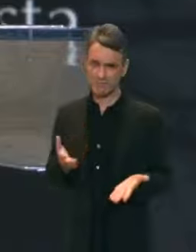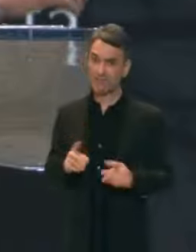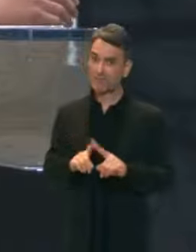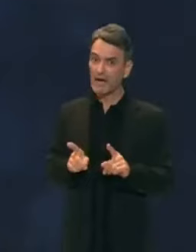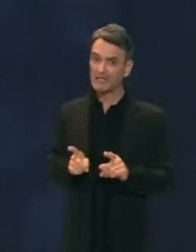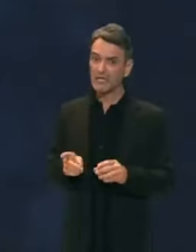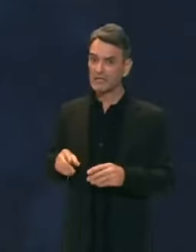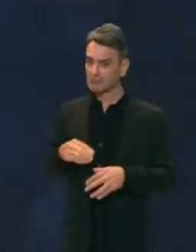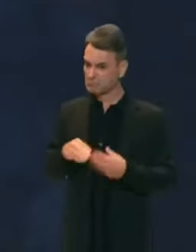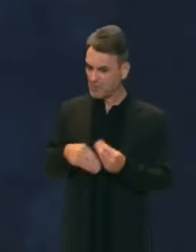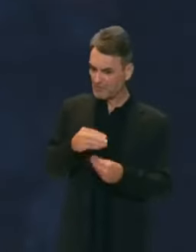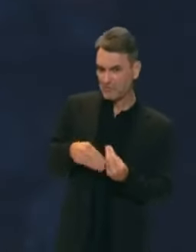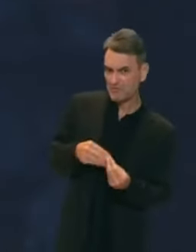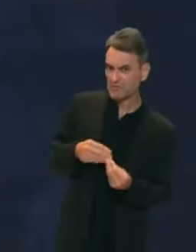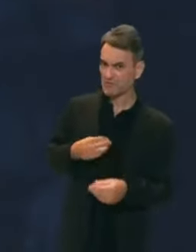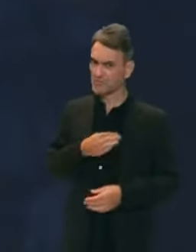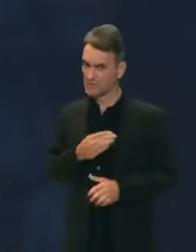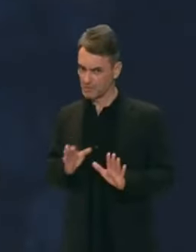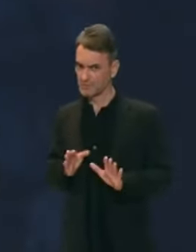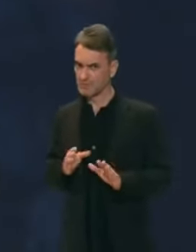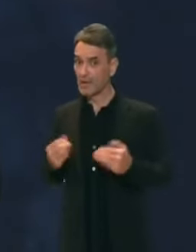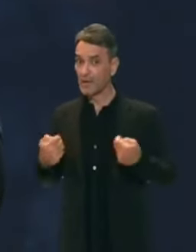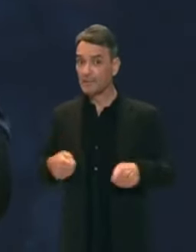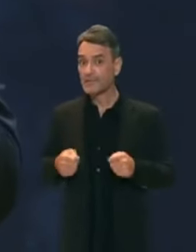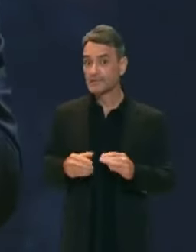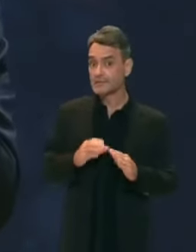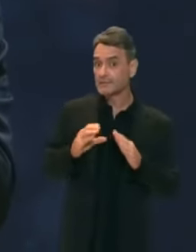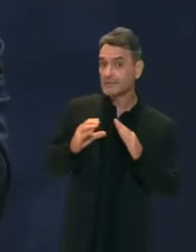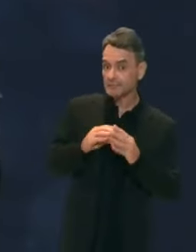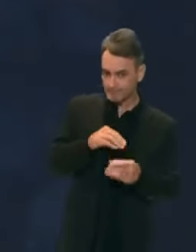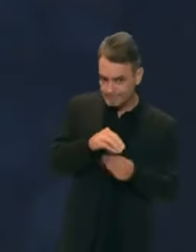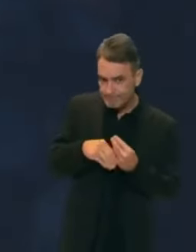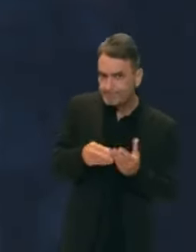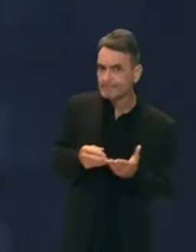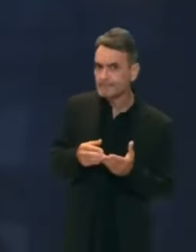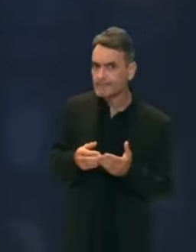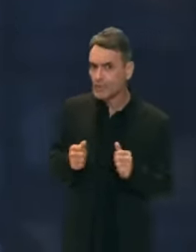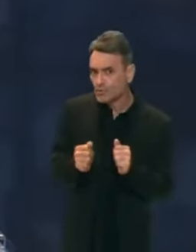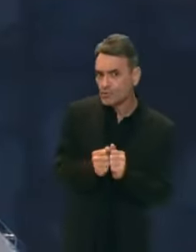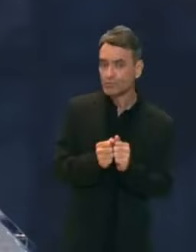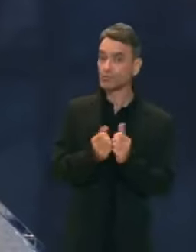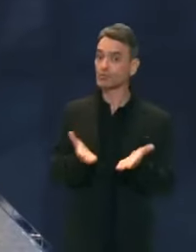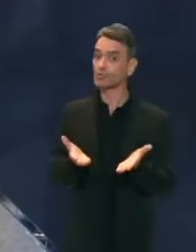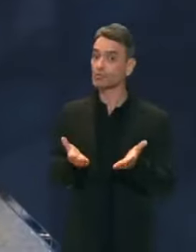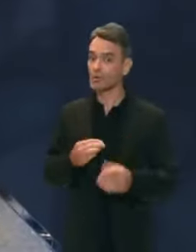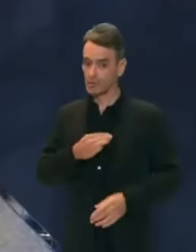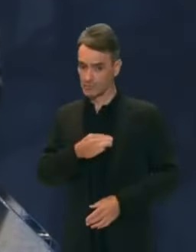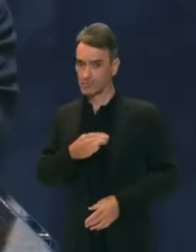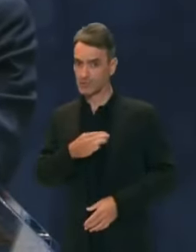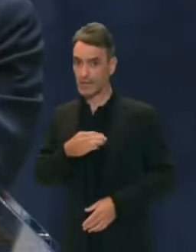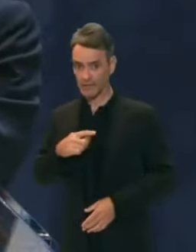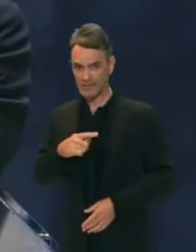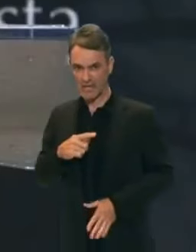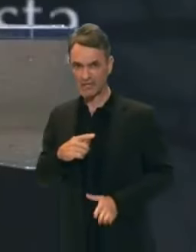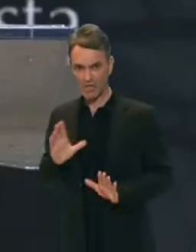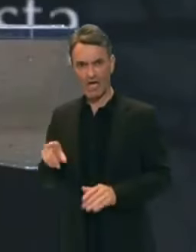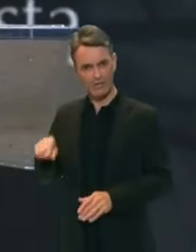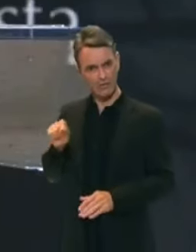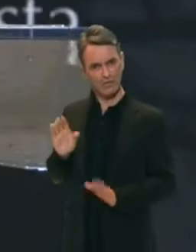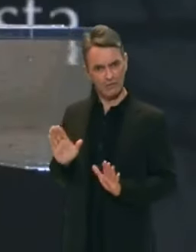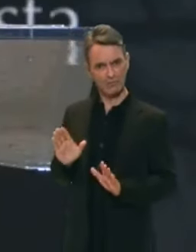faz parte de uma célula, mas ainda não está envolvido com um missionário, eu vou pedir para no final do culto você